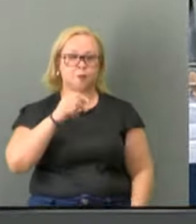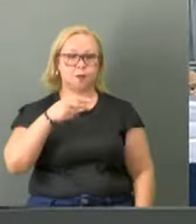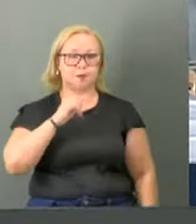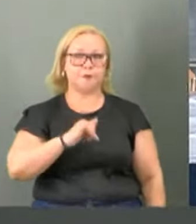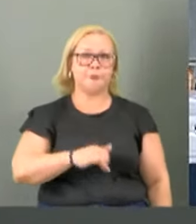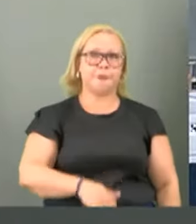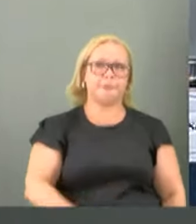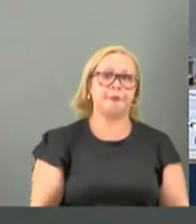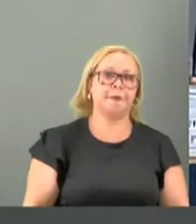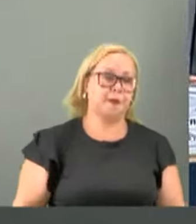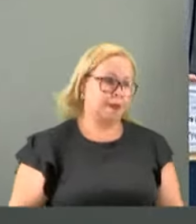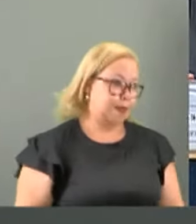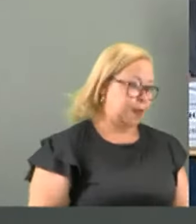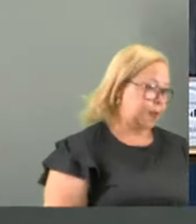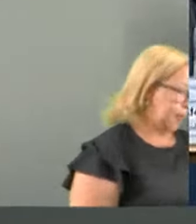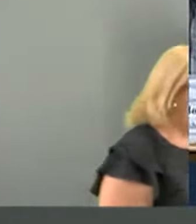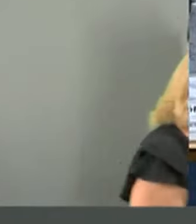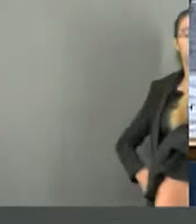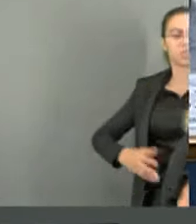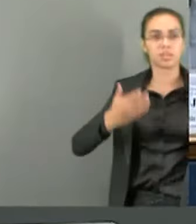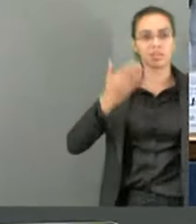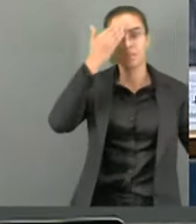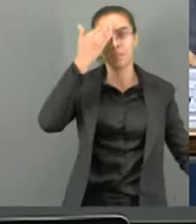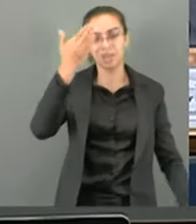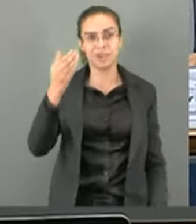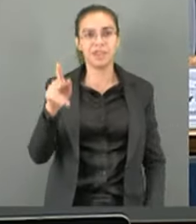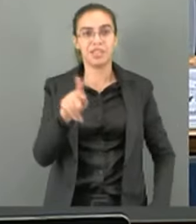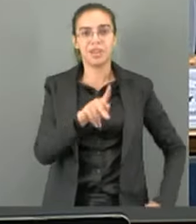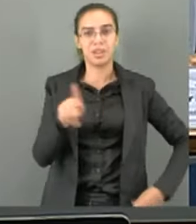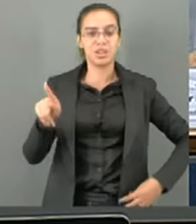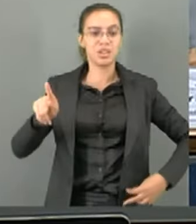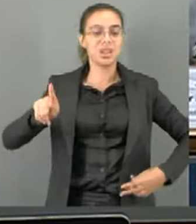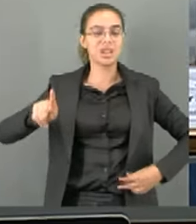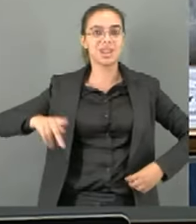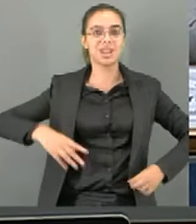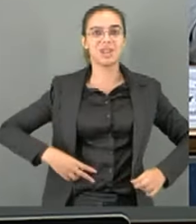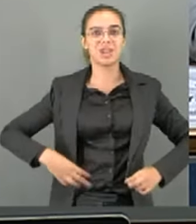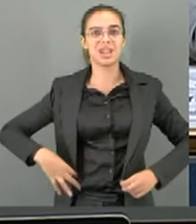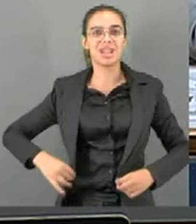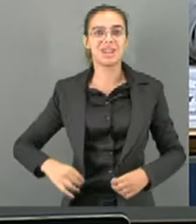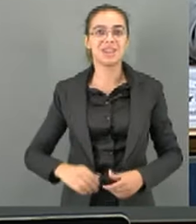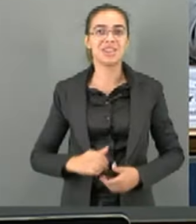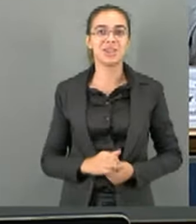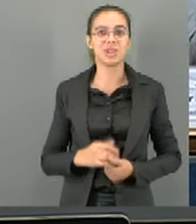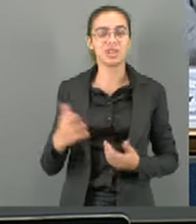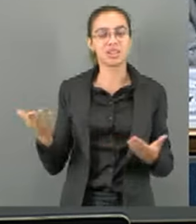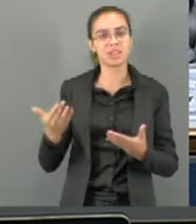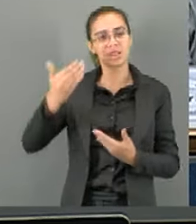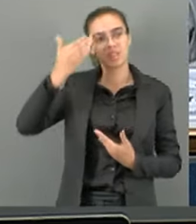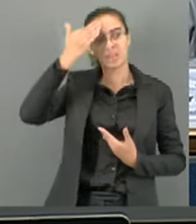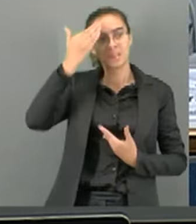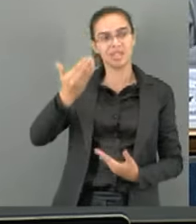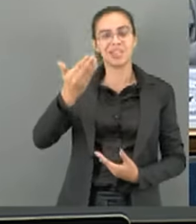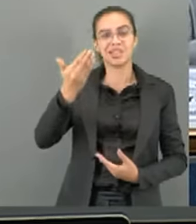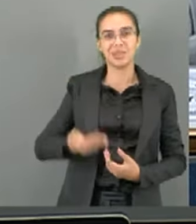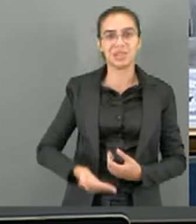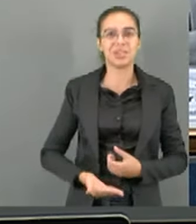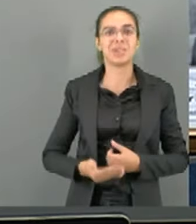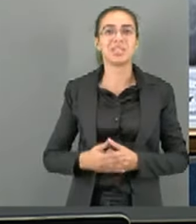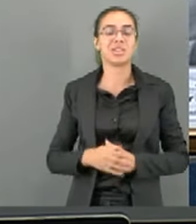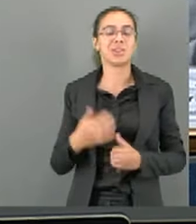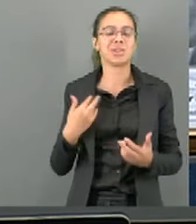Girão. Obrigado, presidente. Obrigado, senador Girão, pelas perguntas, pela deferência. Eu agradeço demais. Espero não me perder